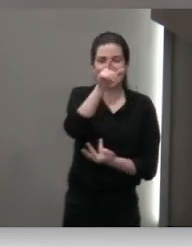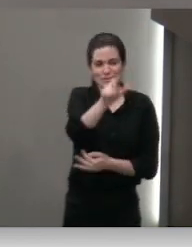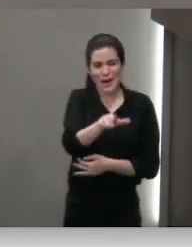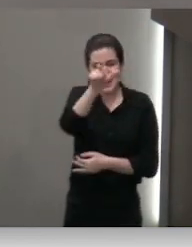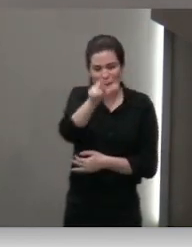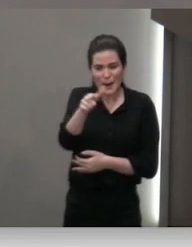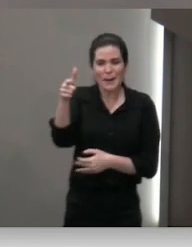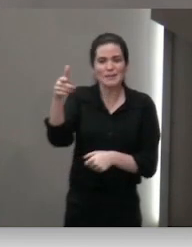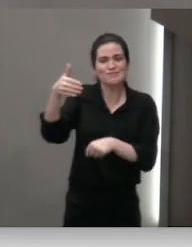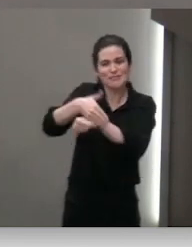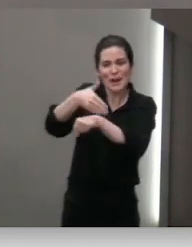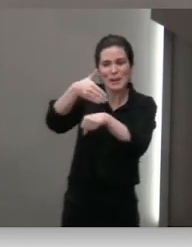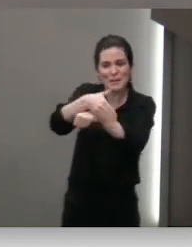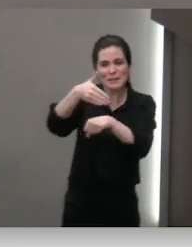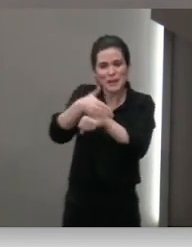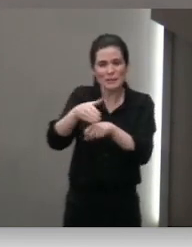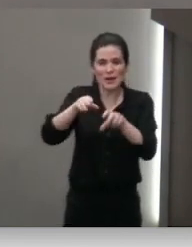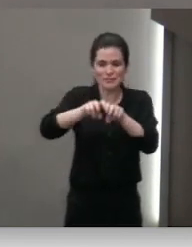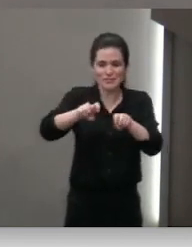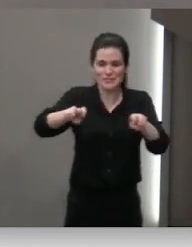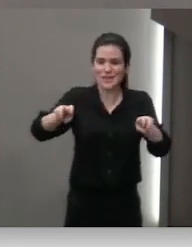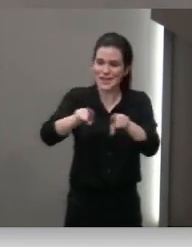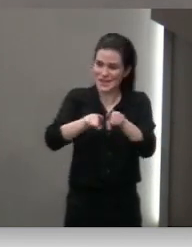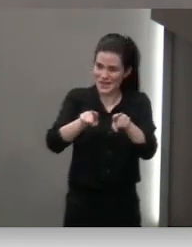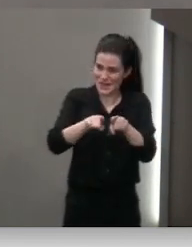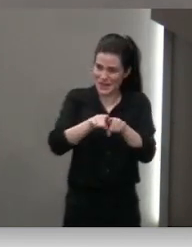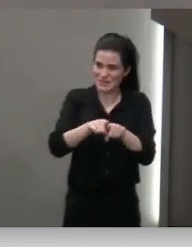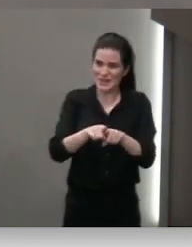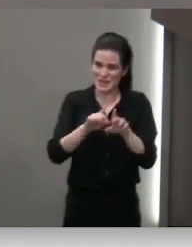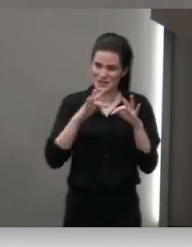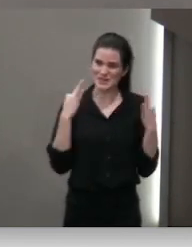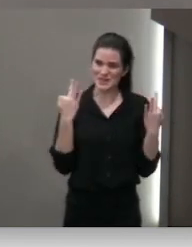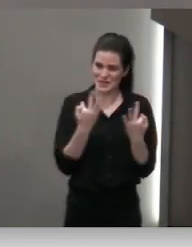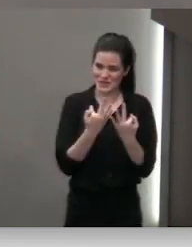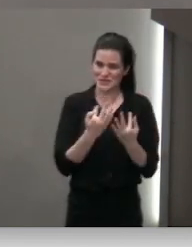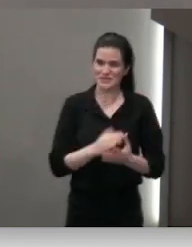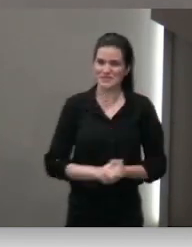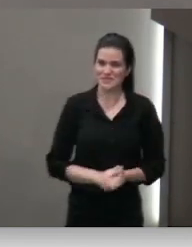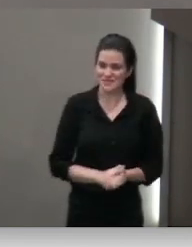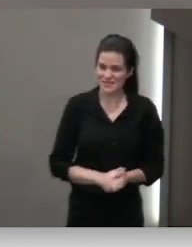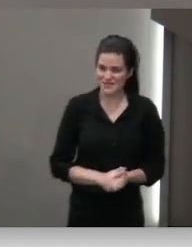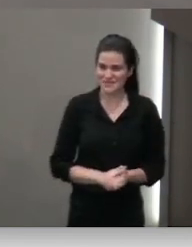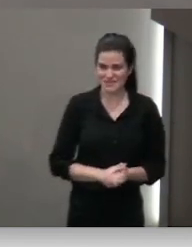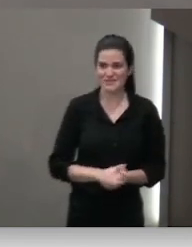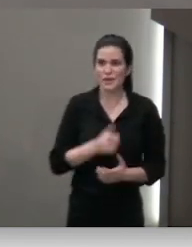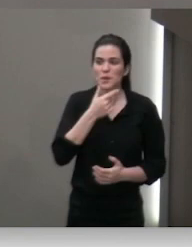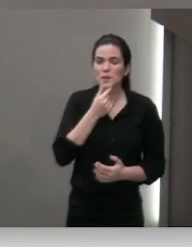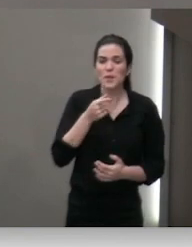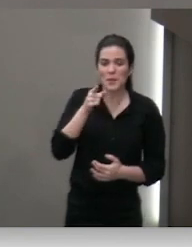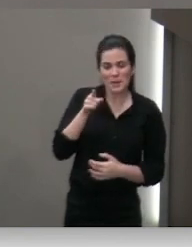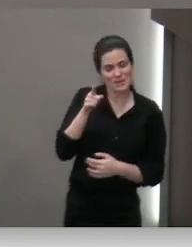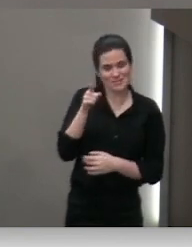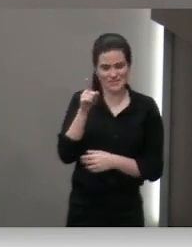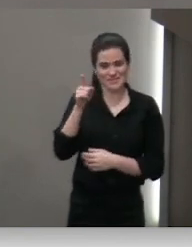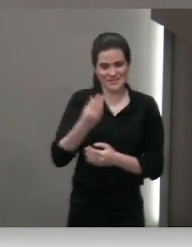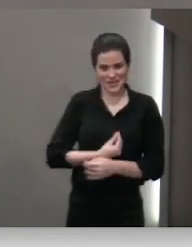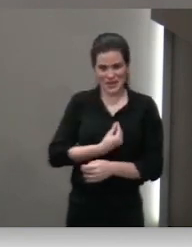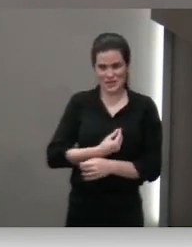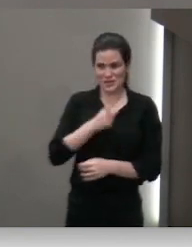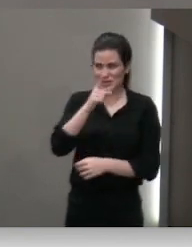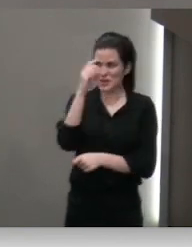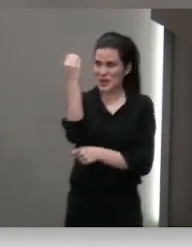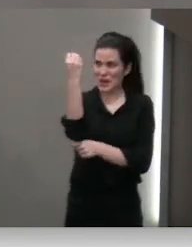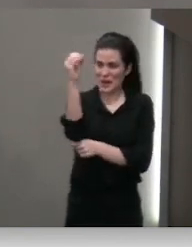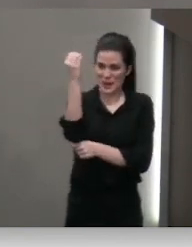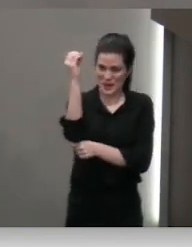esposo, o Jair, José está aqui presente, vieram lá de Porto Alegre. Compartilhar aí, parabéns para